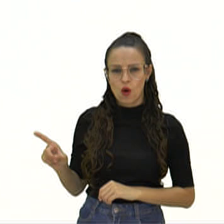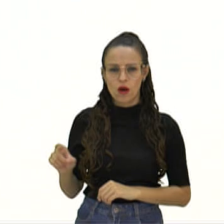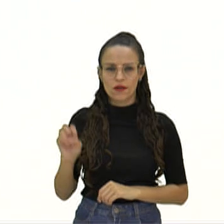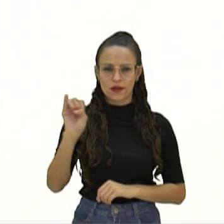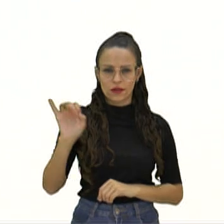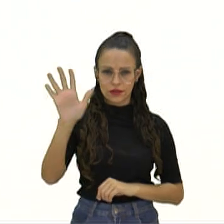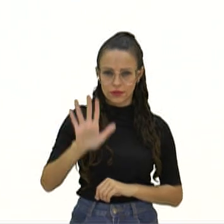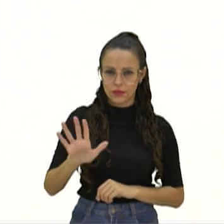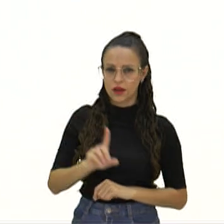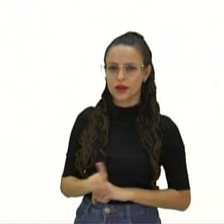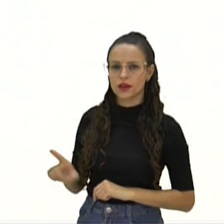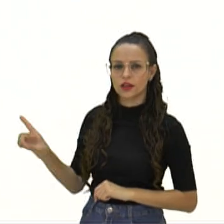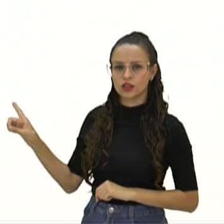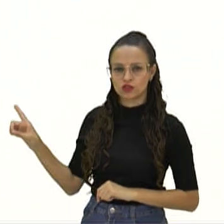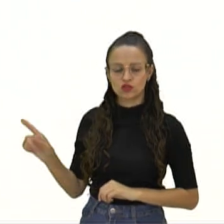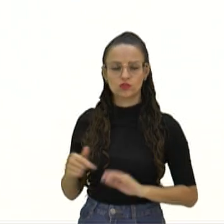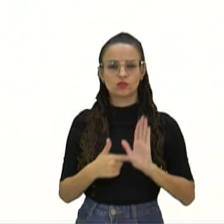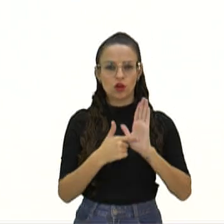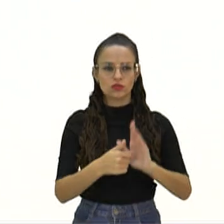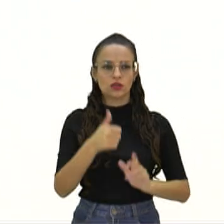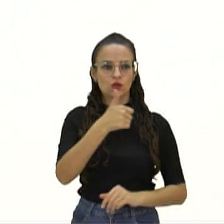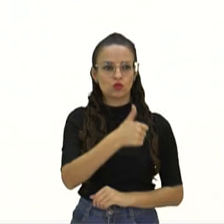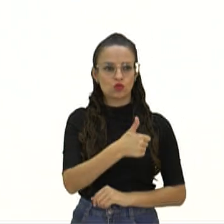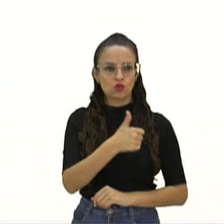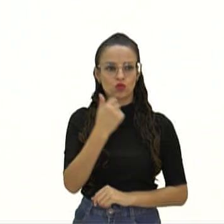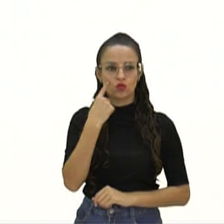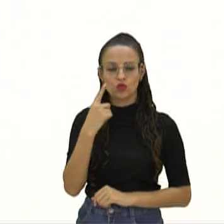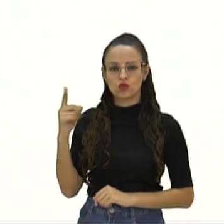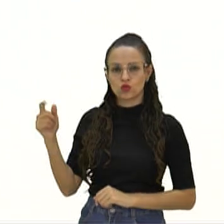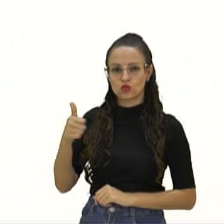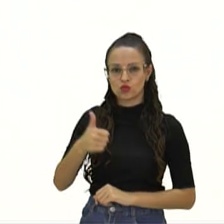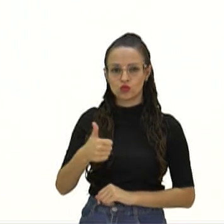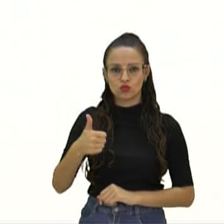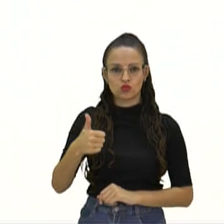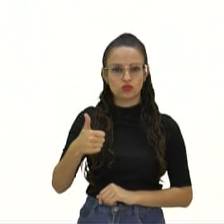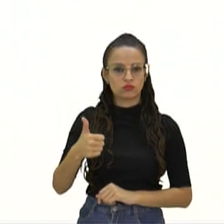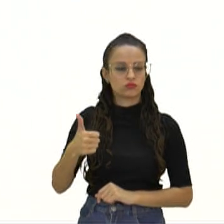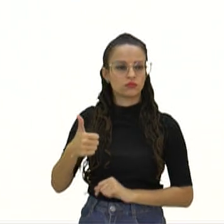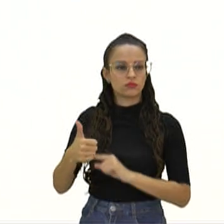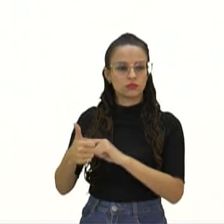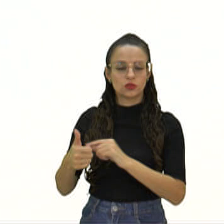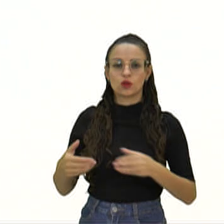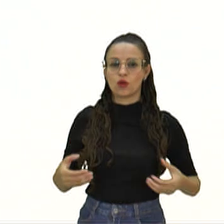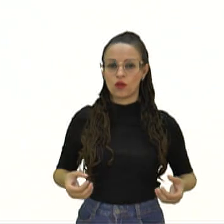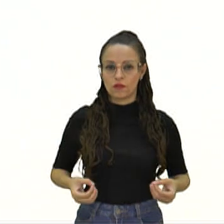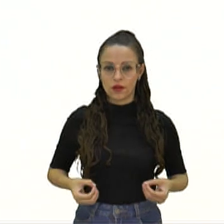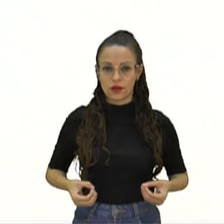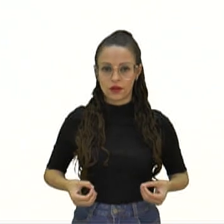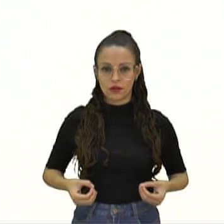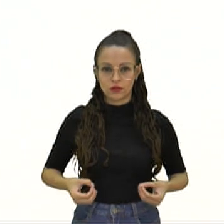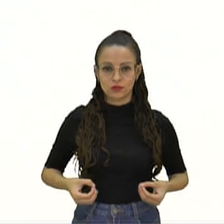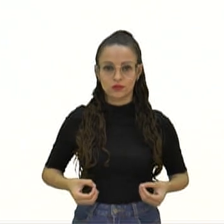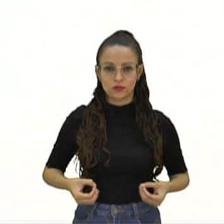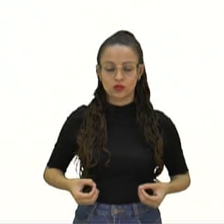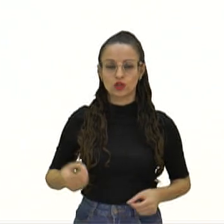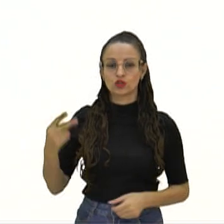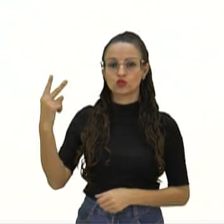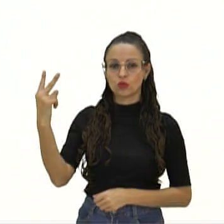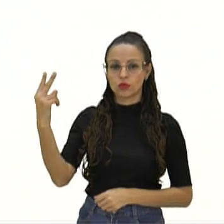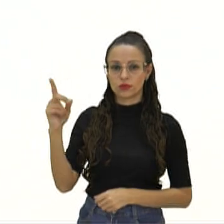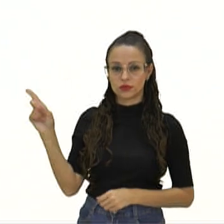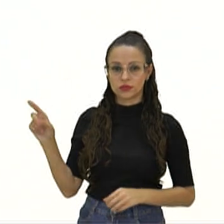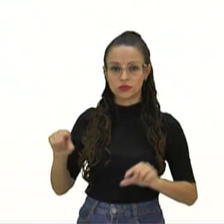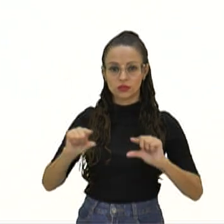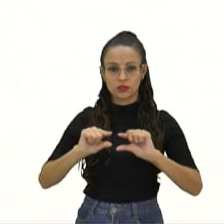sistema genital feminino indicadas pelos números. Então, aqui vou ter número 1, o ovário, número 2,